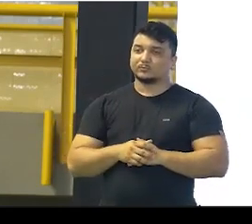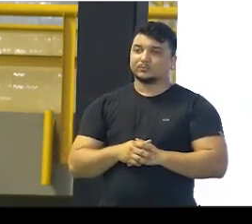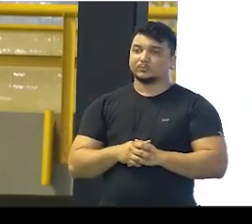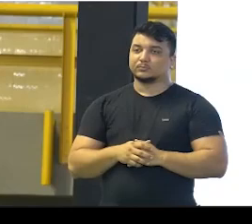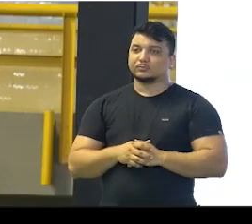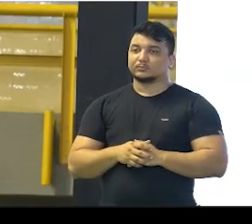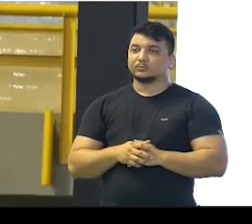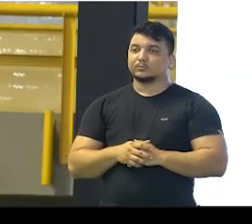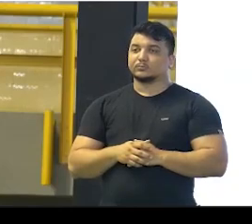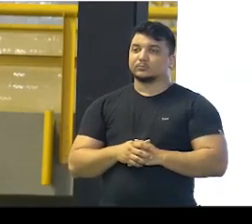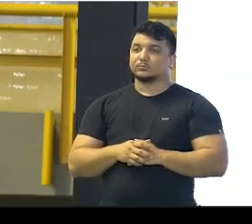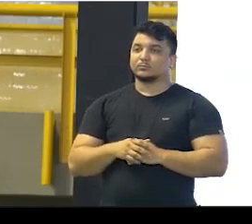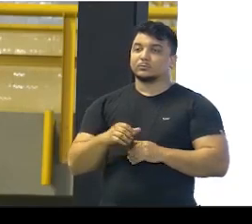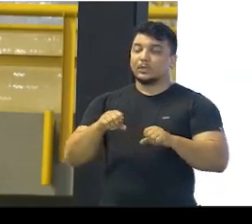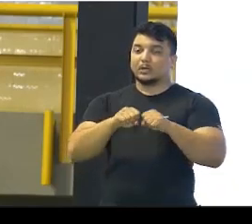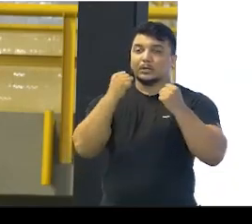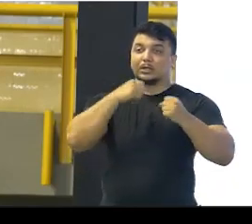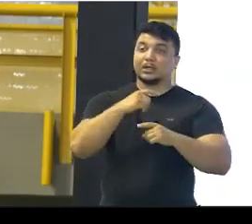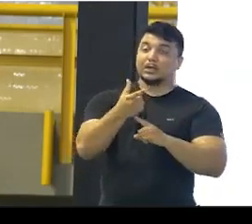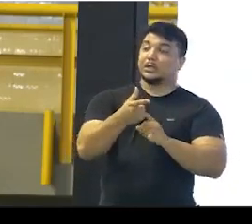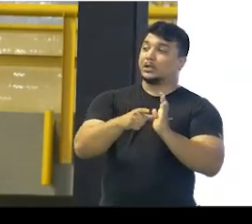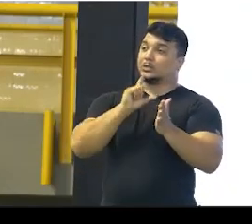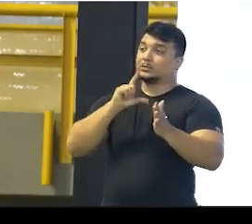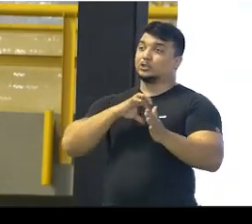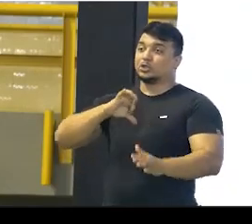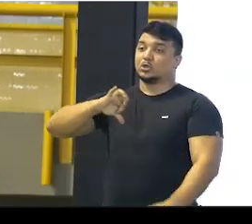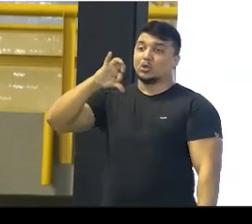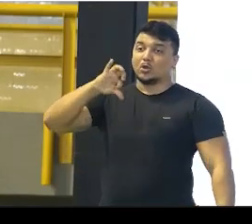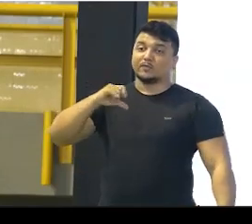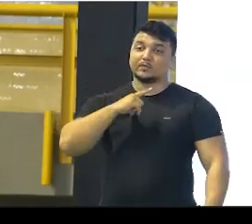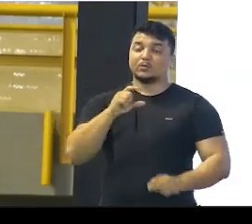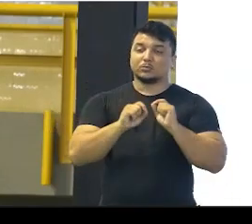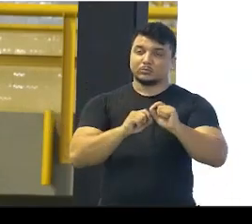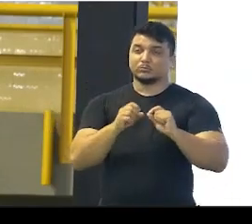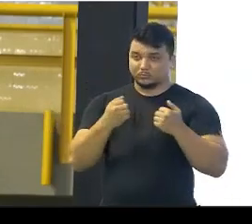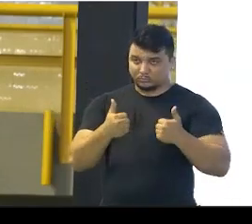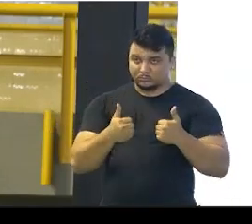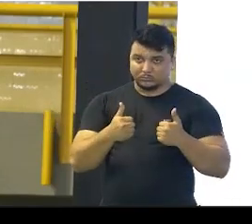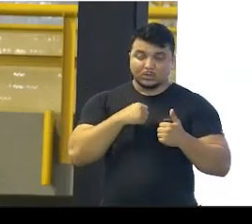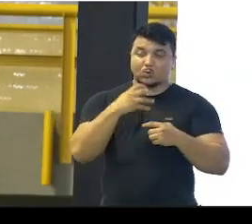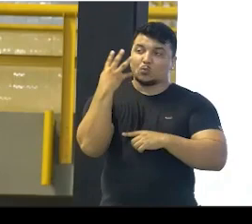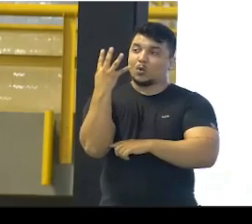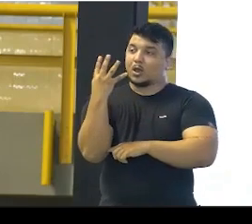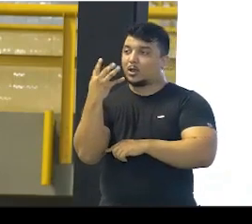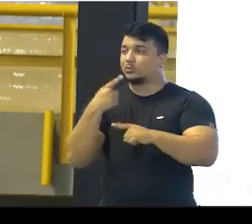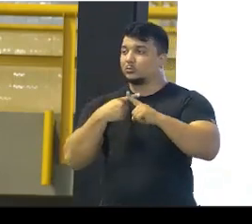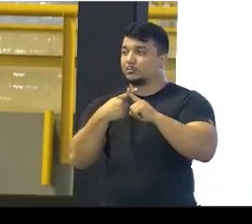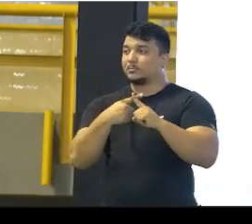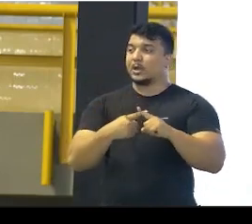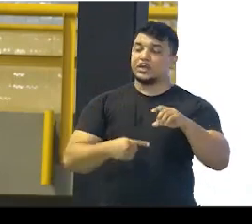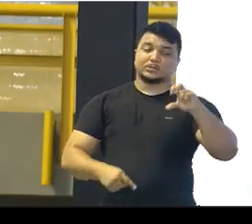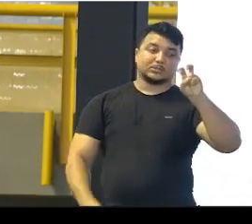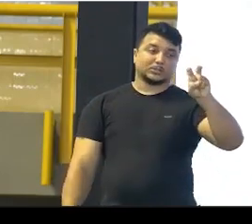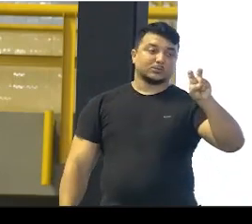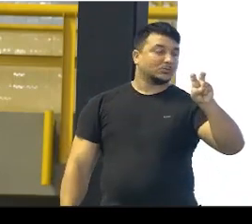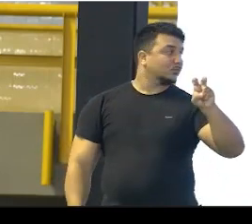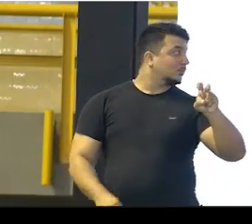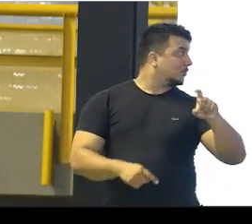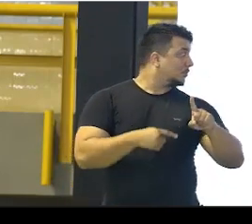triângulo retângulo. Vocês concordam que isso aqui virou um triângulo retângulo? Aí o que você vai